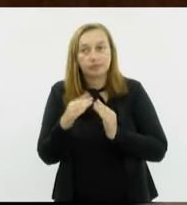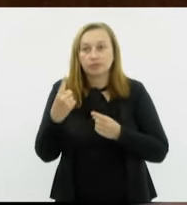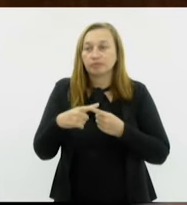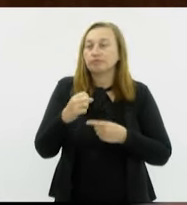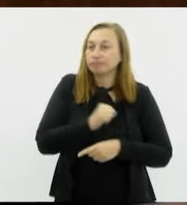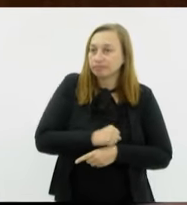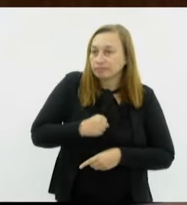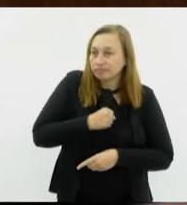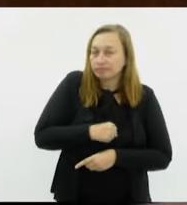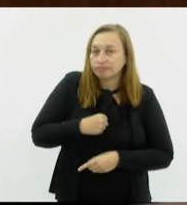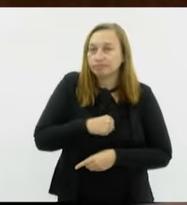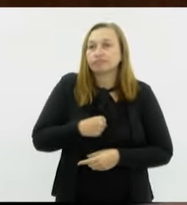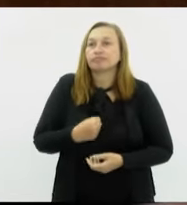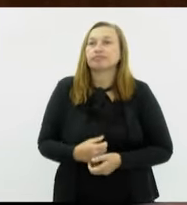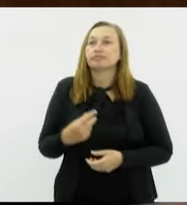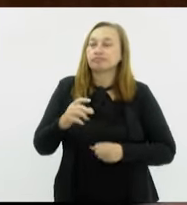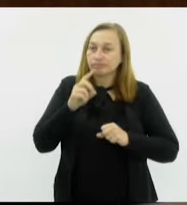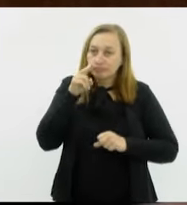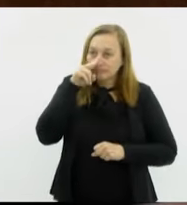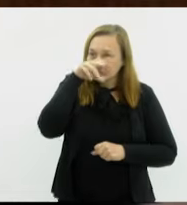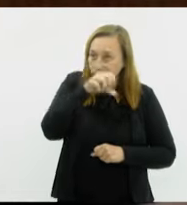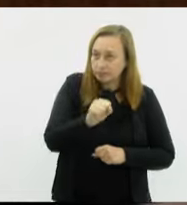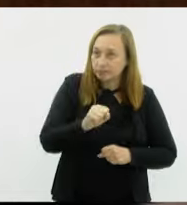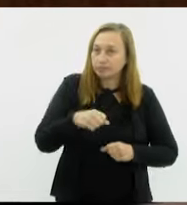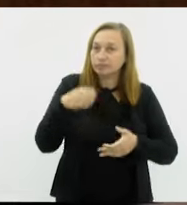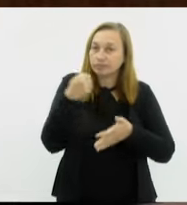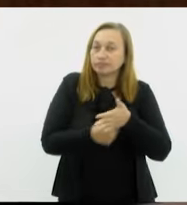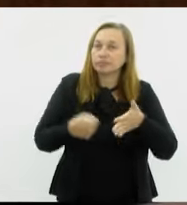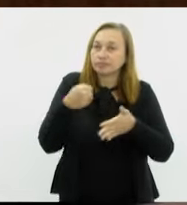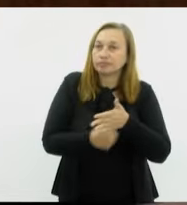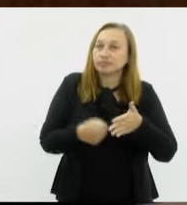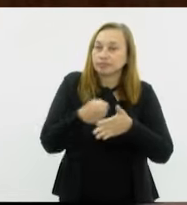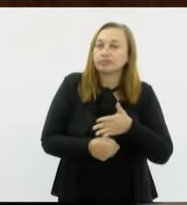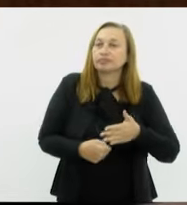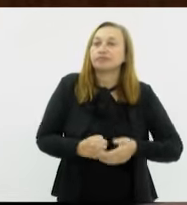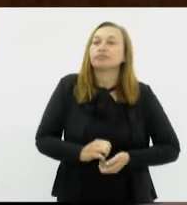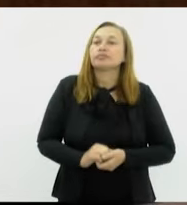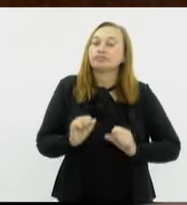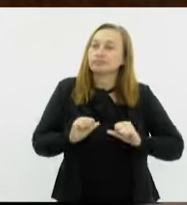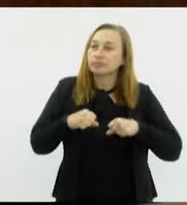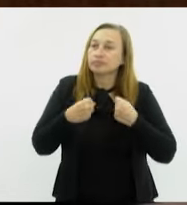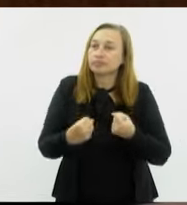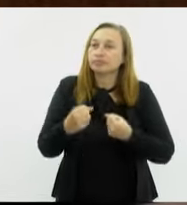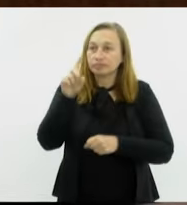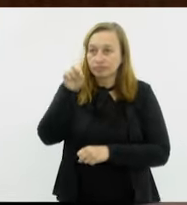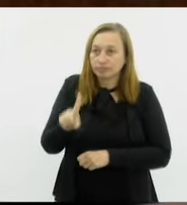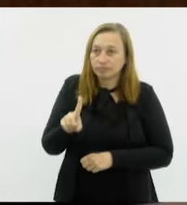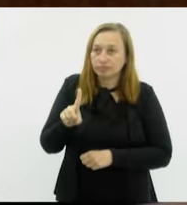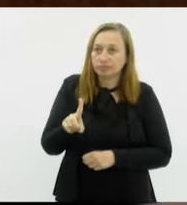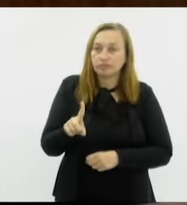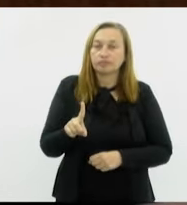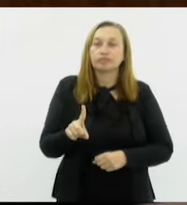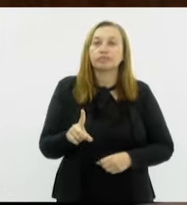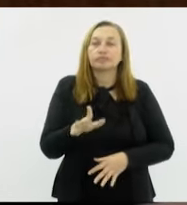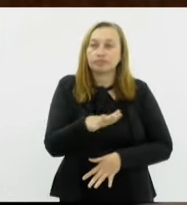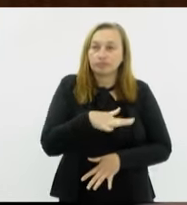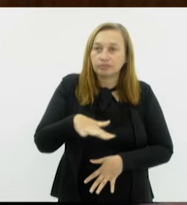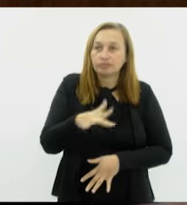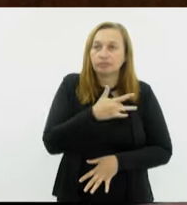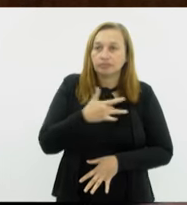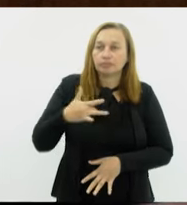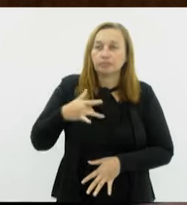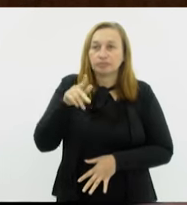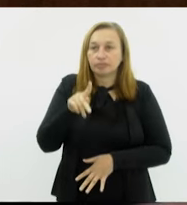faz falta pela sua força, sua postura de luta combativa em defesa dos direitos funcionários da área da saúde, o